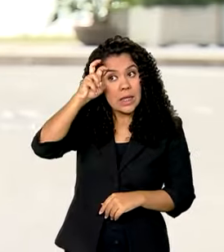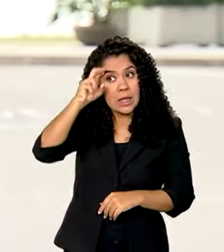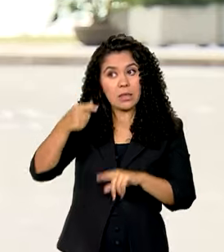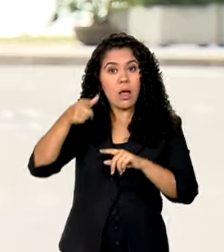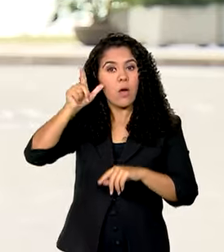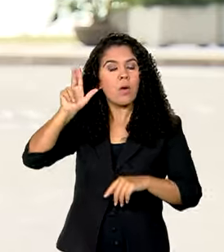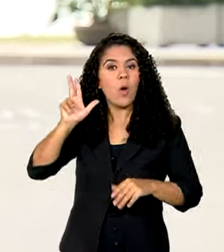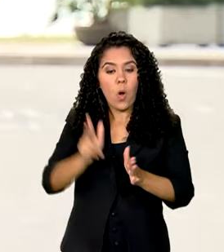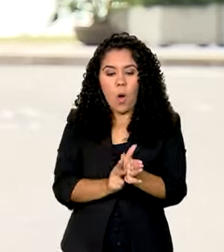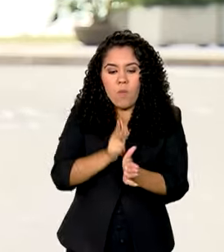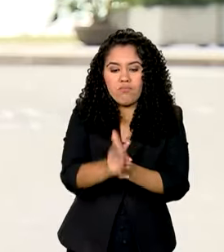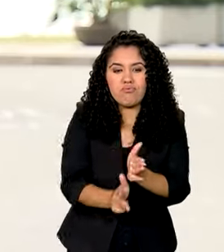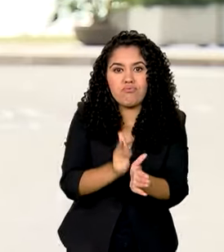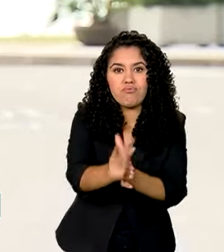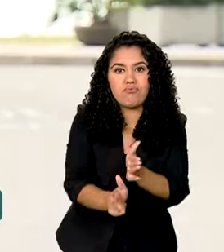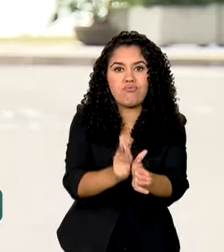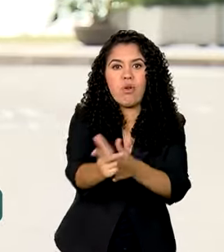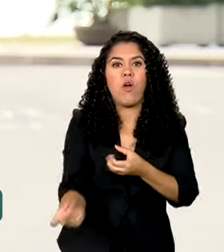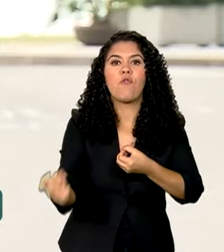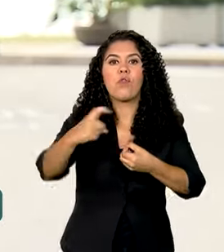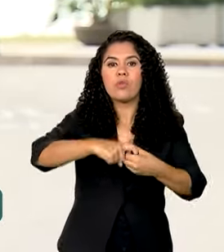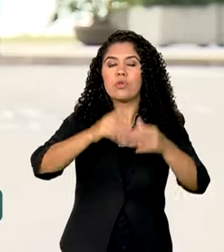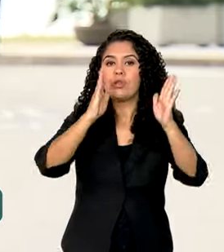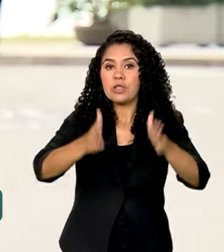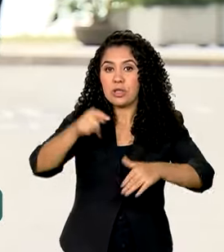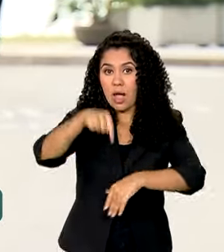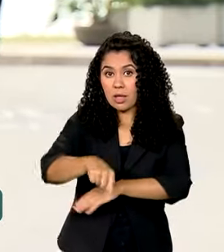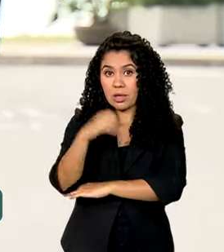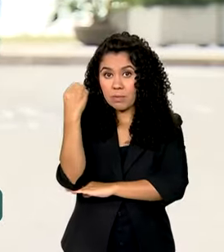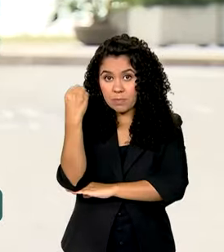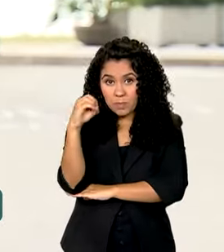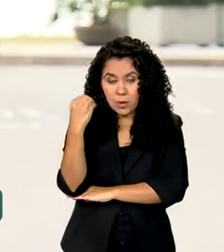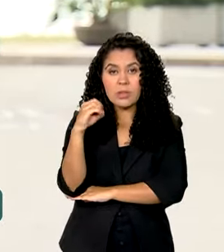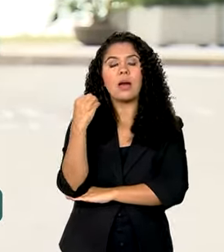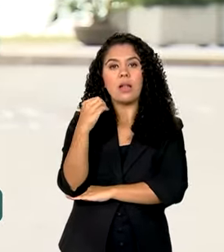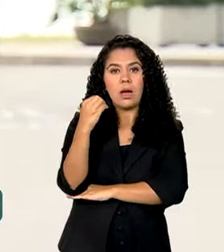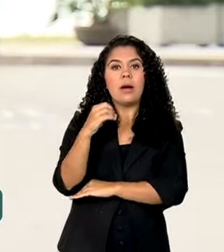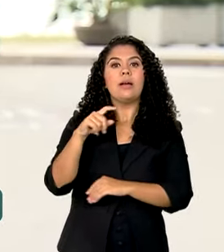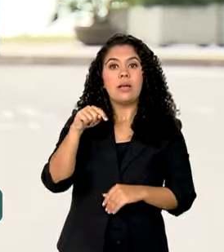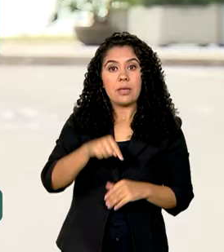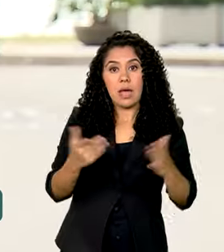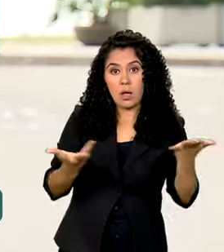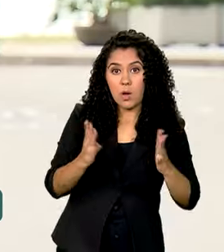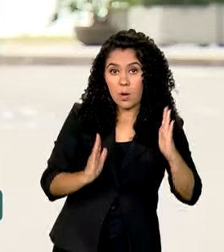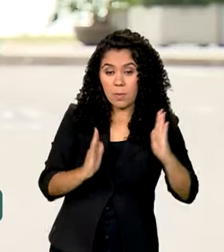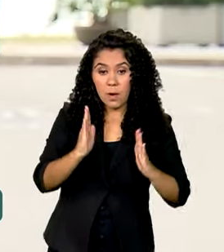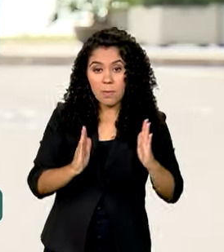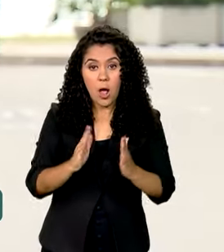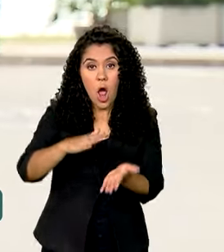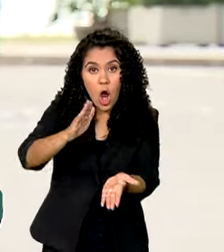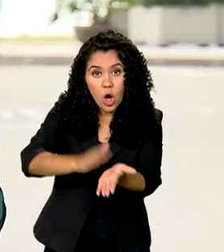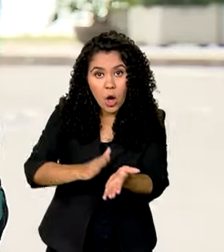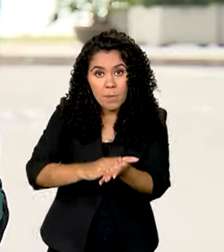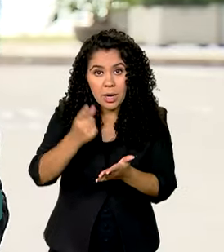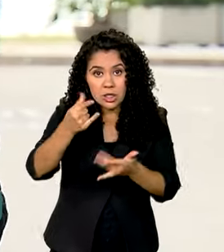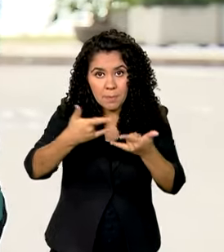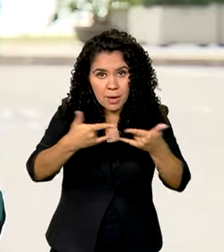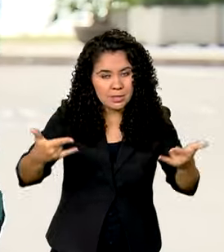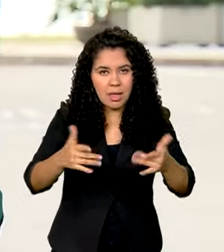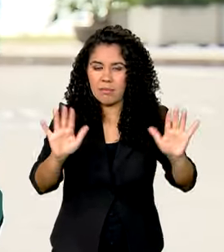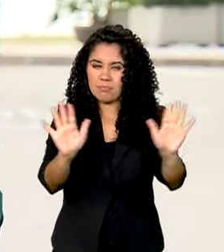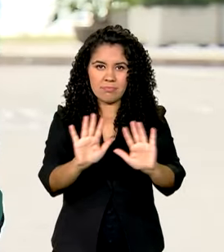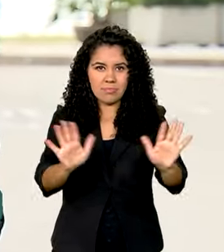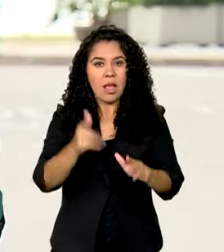na região metropolitana de Porto Alegre. E neste primeiro momento, não haverá cobrança de passagem. Vamos ver